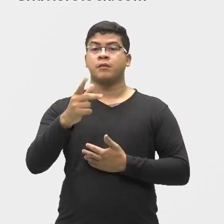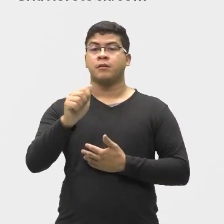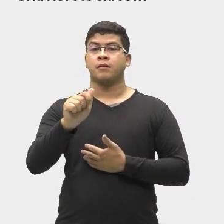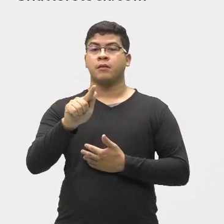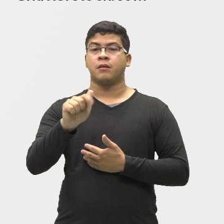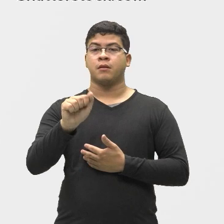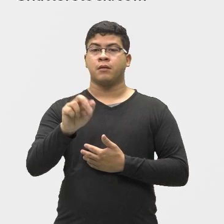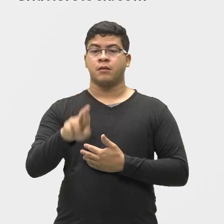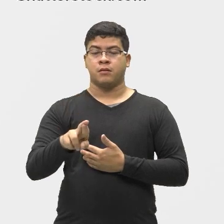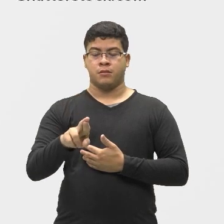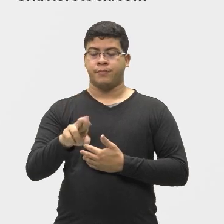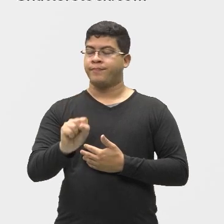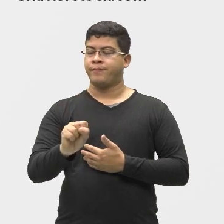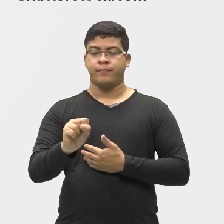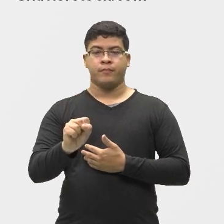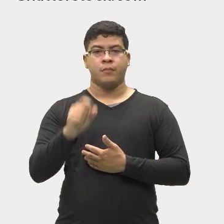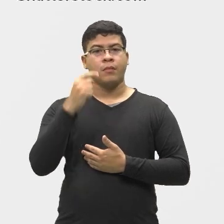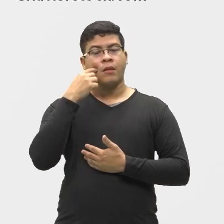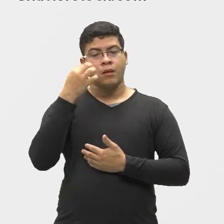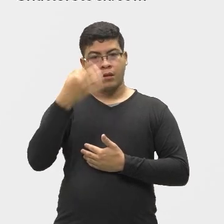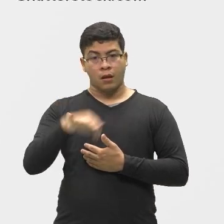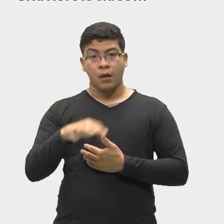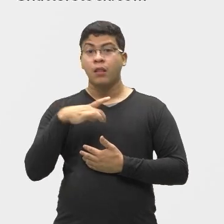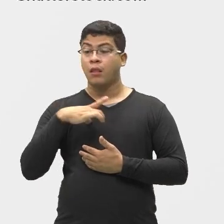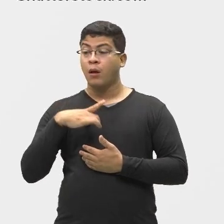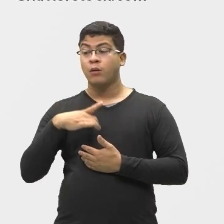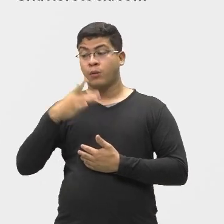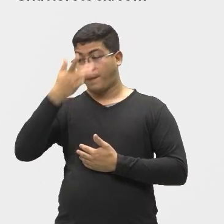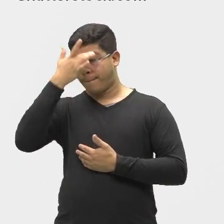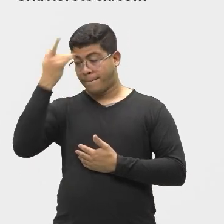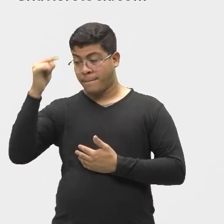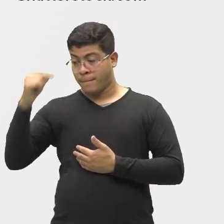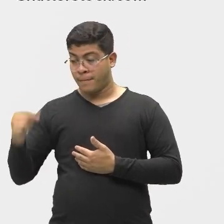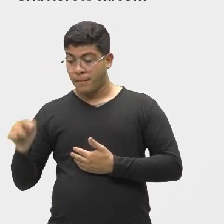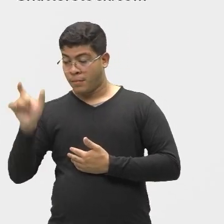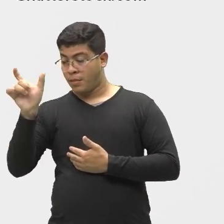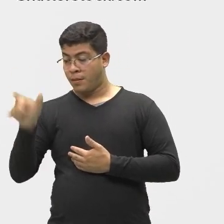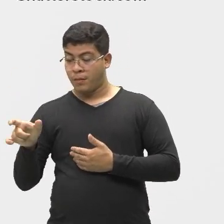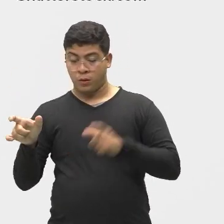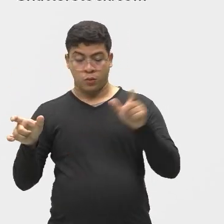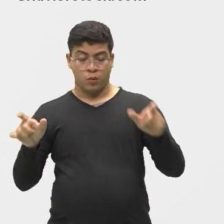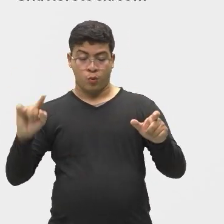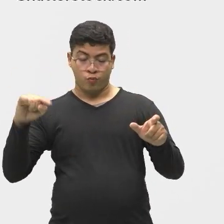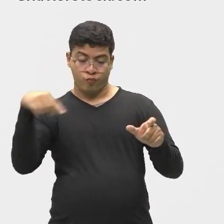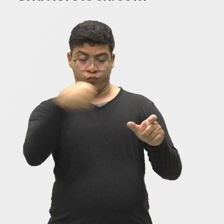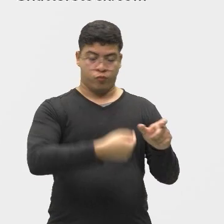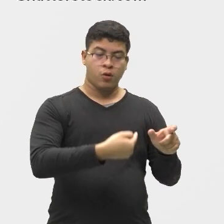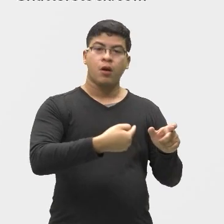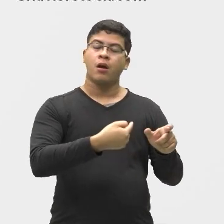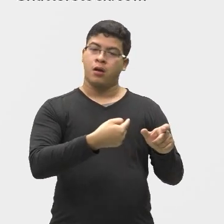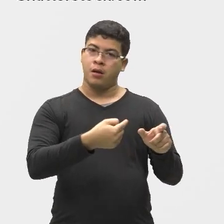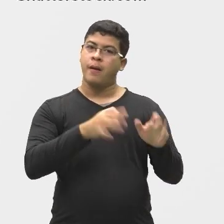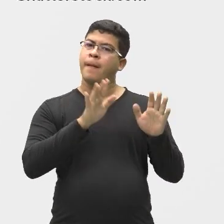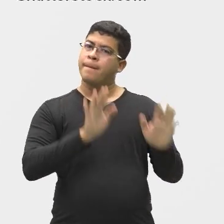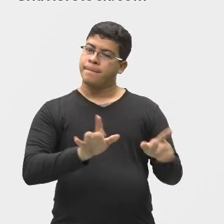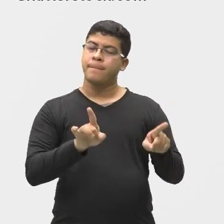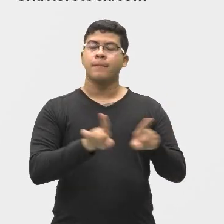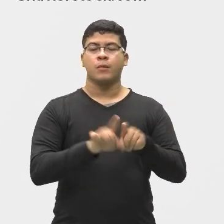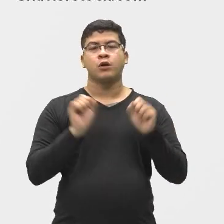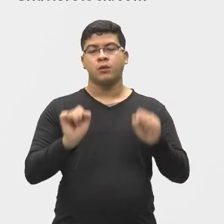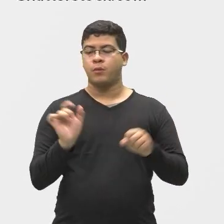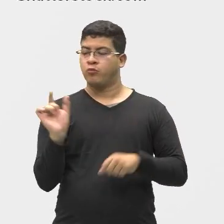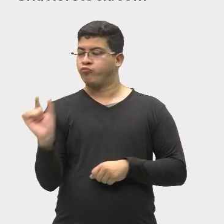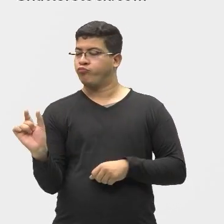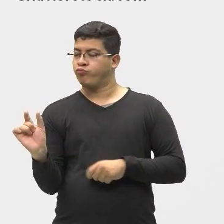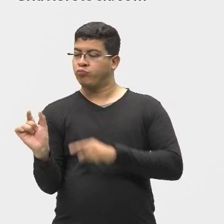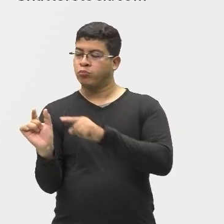doenças que são transmitidas de pessoa para pessoa, existem vetores que transmitem doenças. Vetores que podem levar